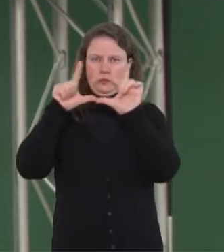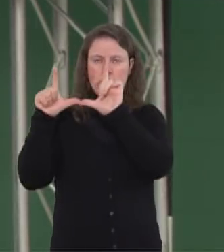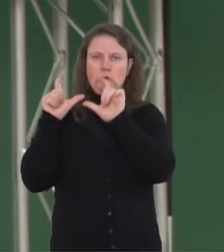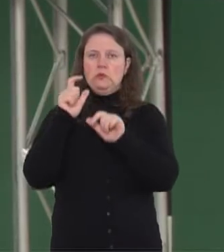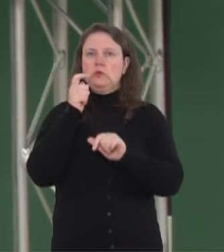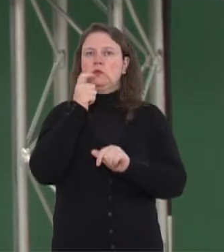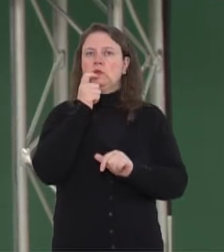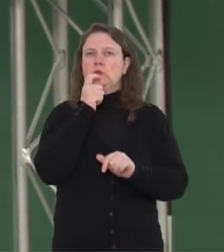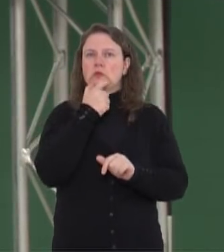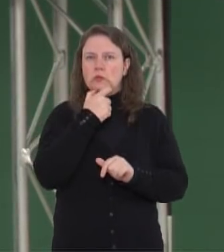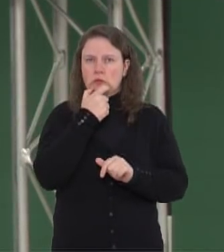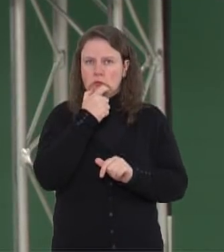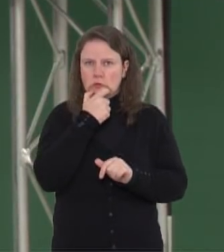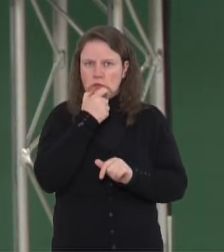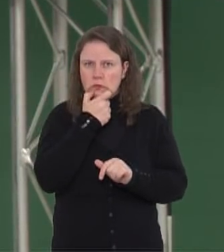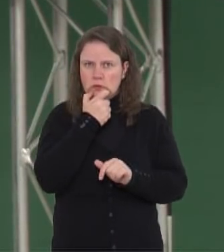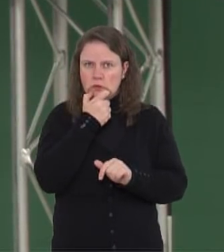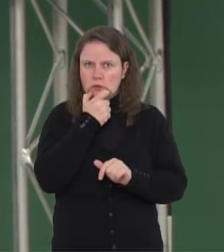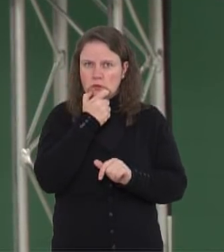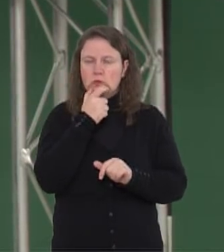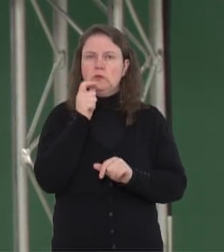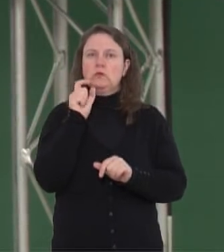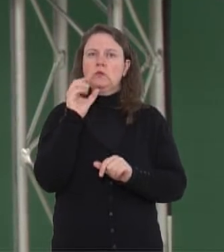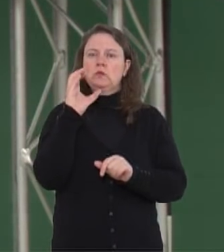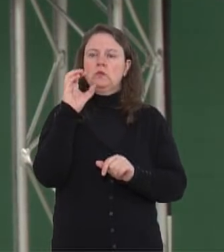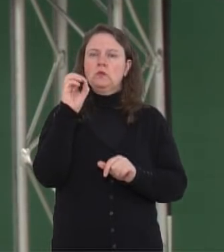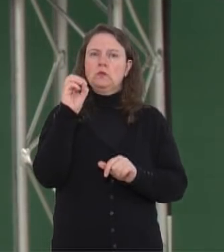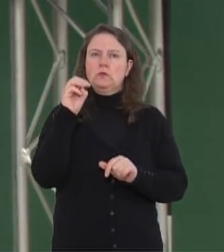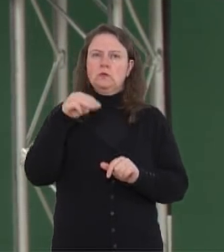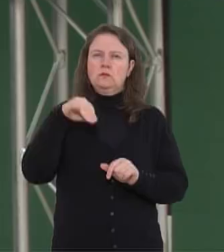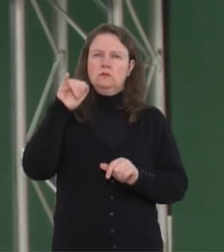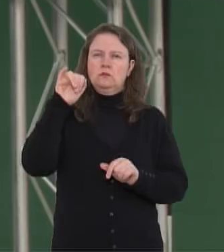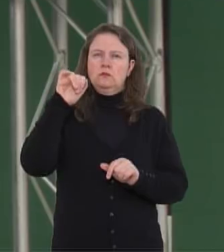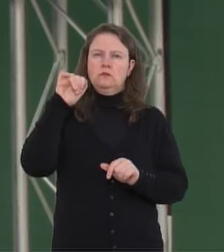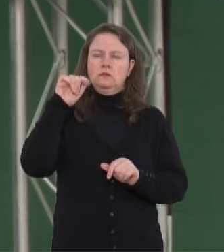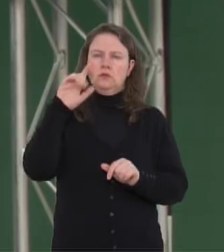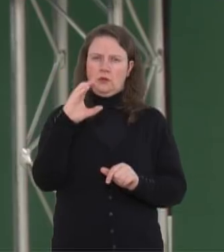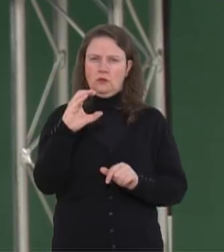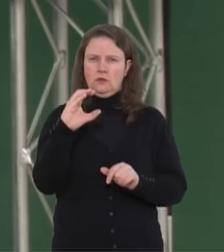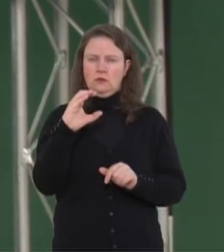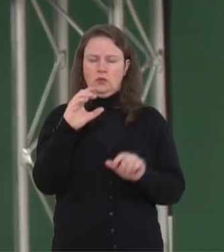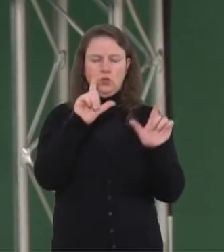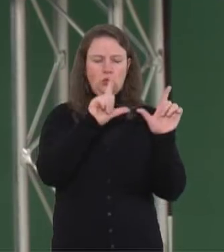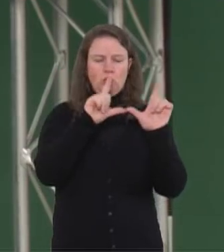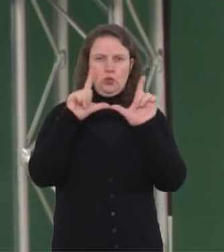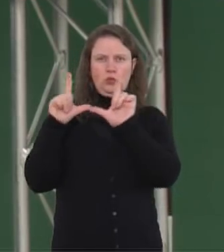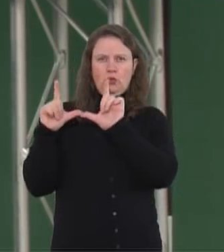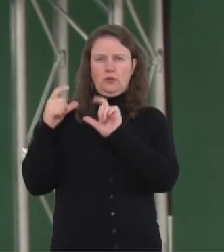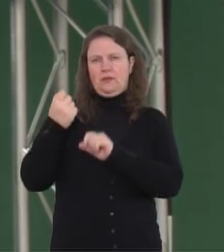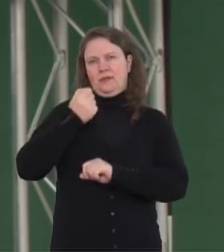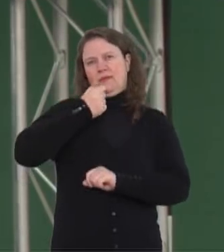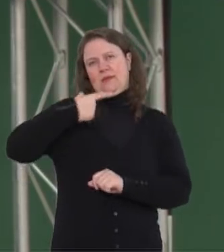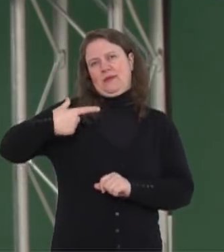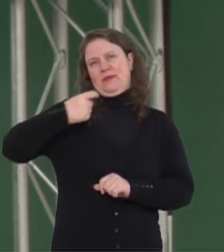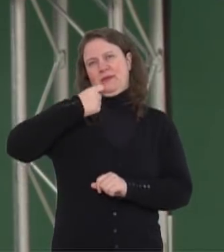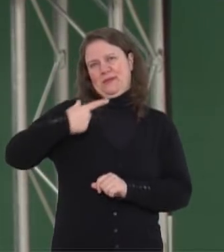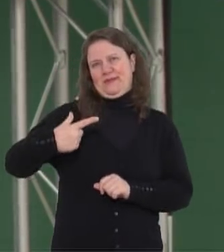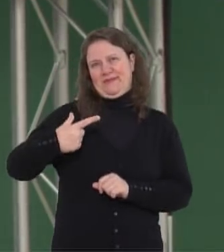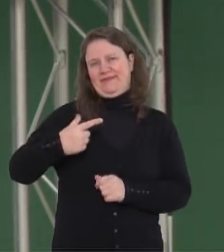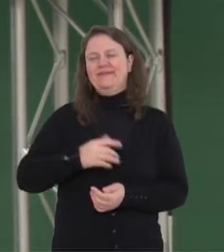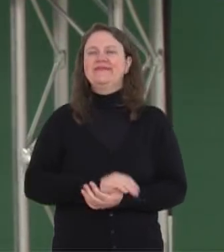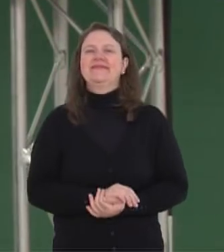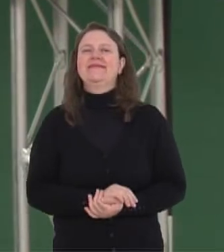nós chamamos de comic strips, tá? Que seria uma tirinha aqui de